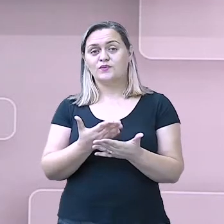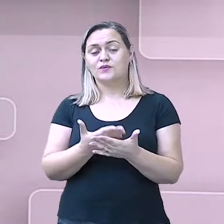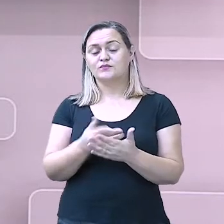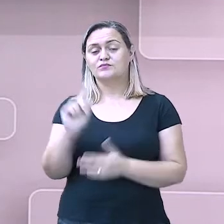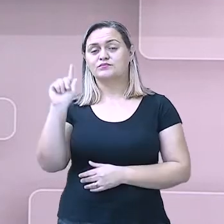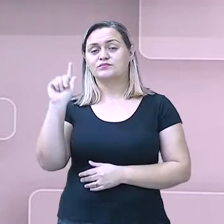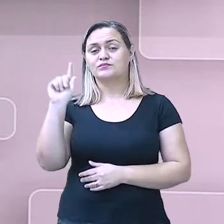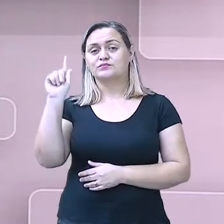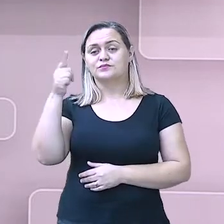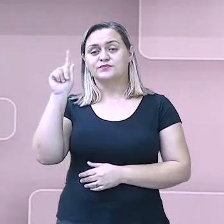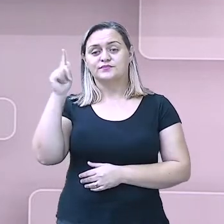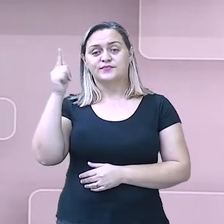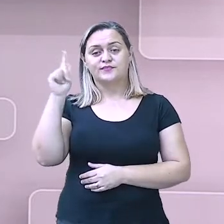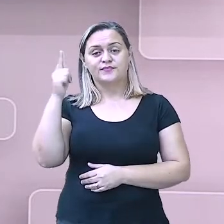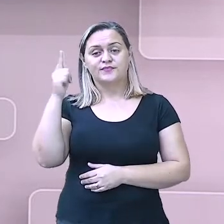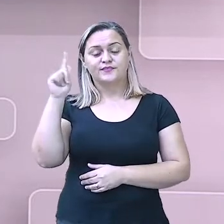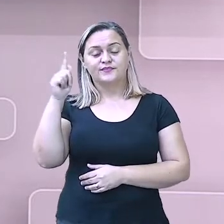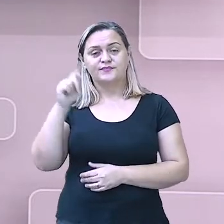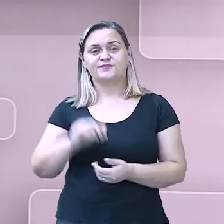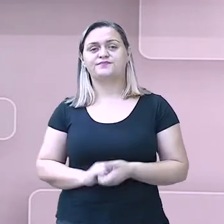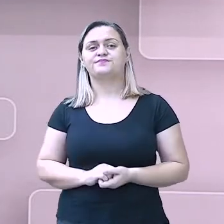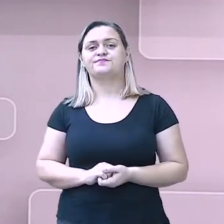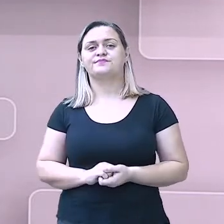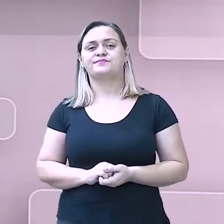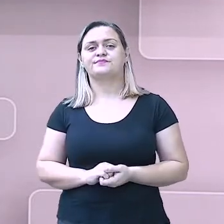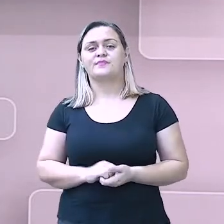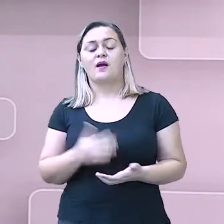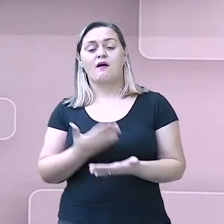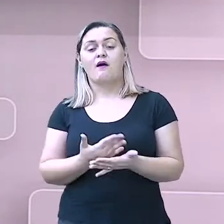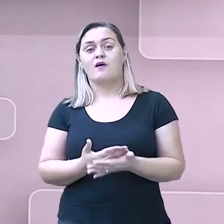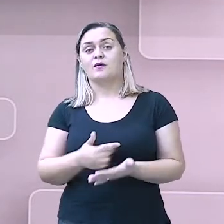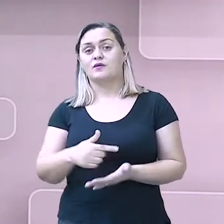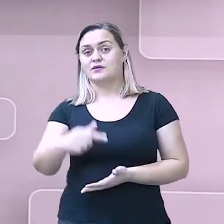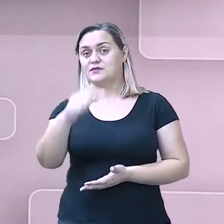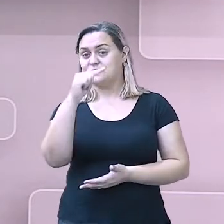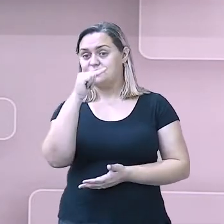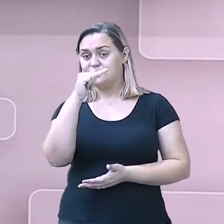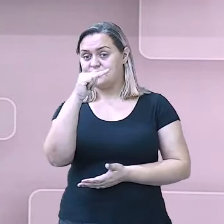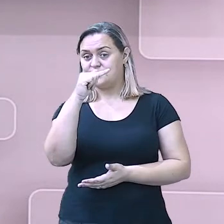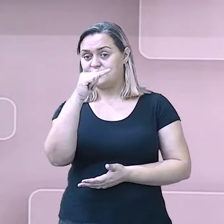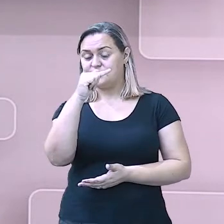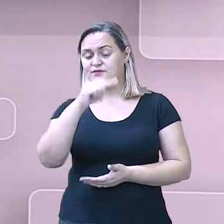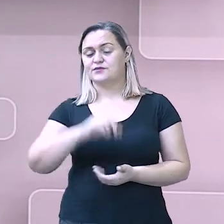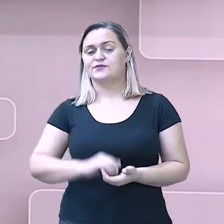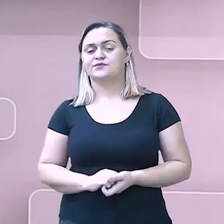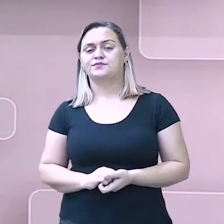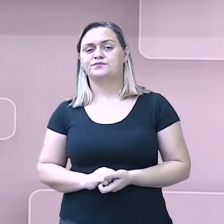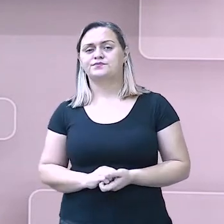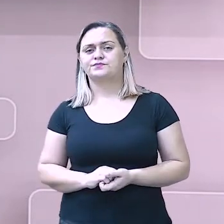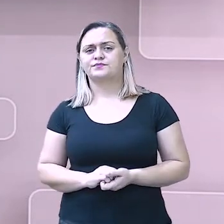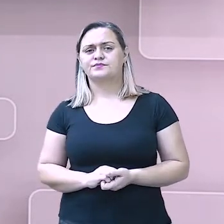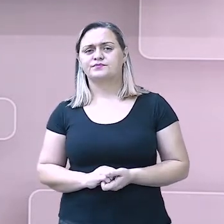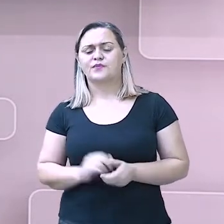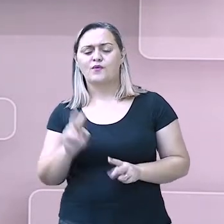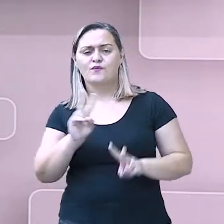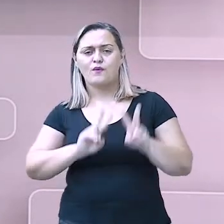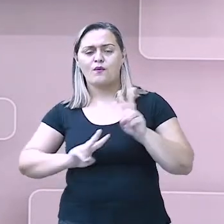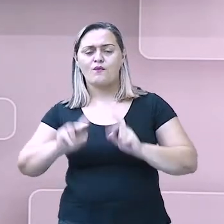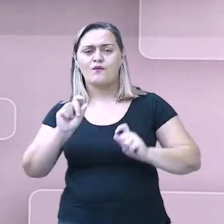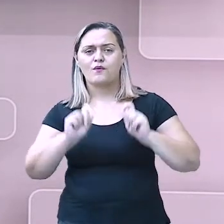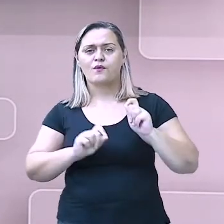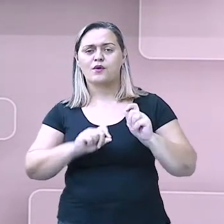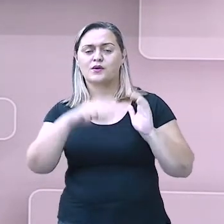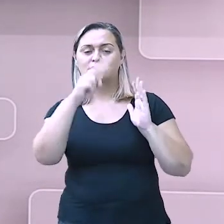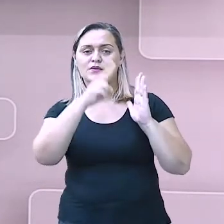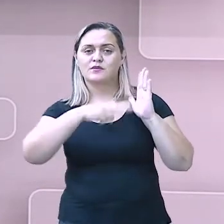de Geografia, a nossa 7ª aula. Hoje nós vamos falar sobre leitura de